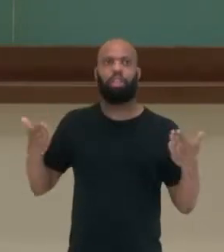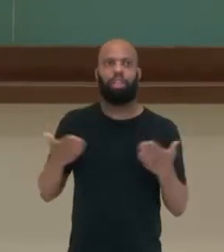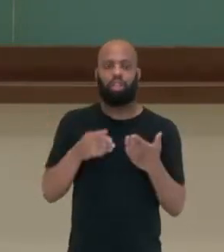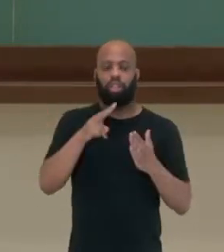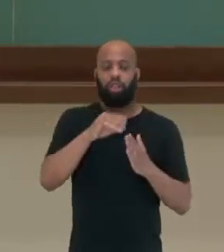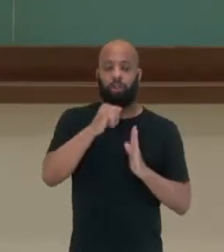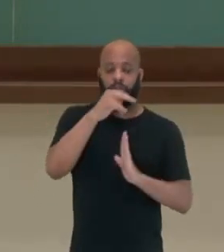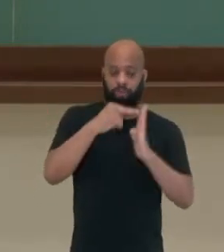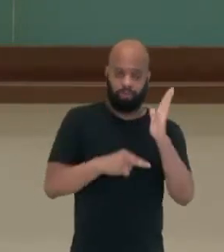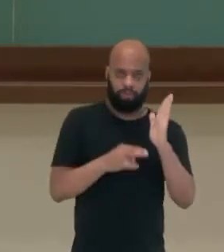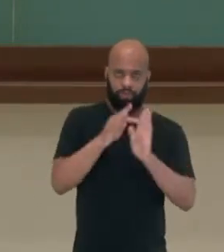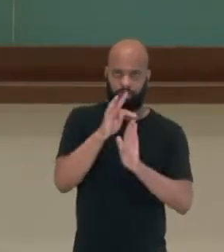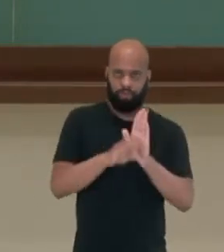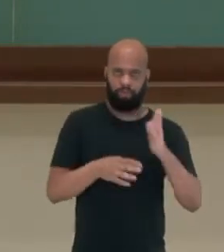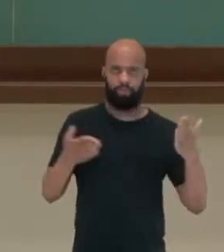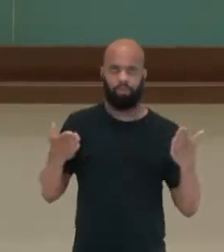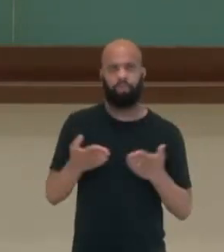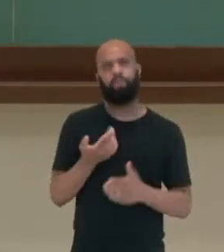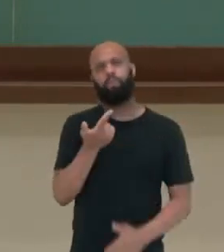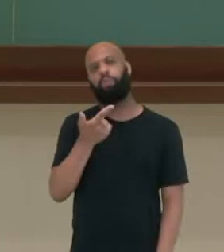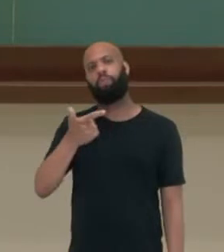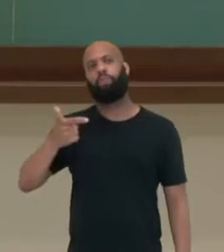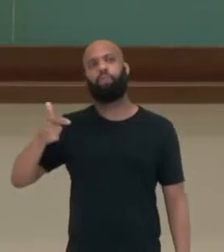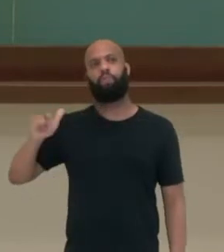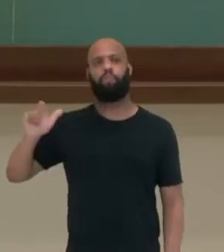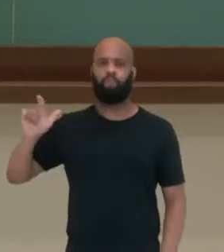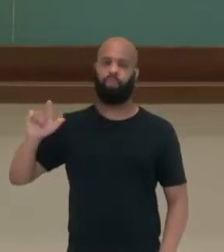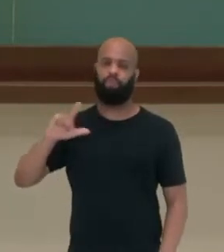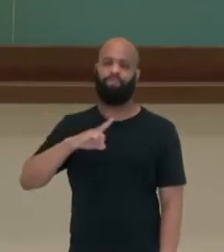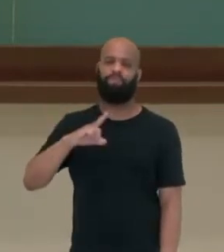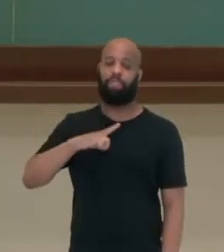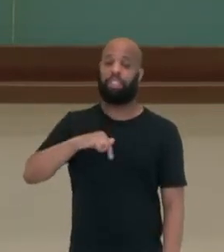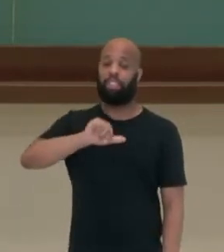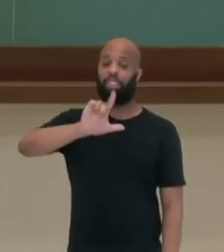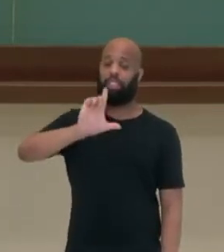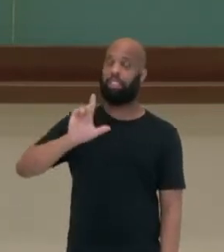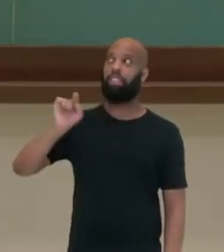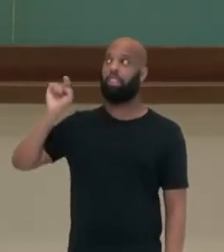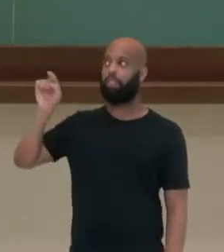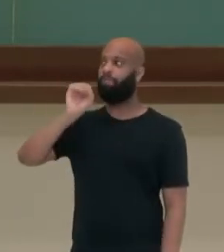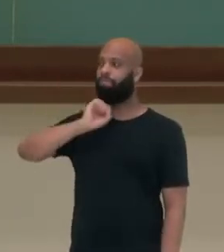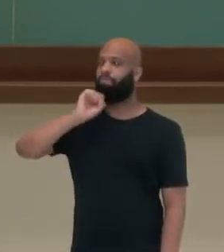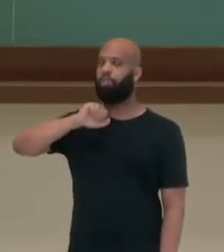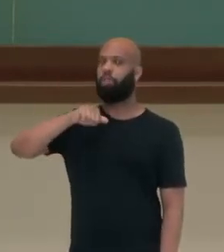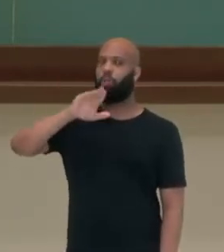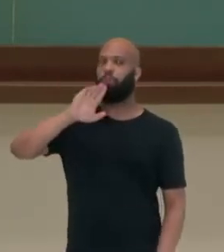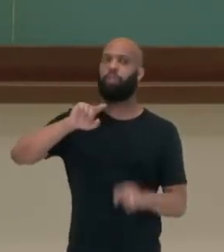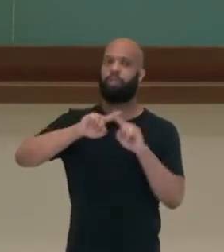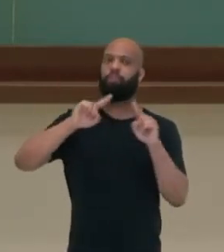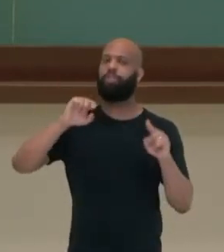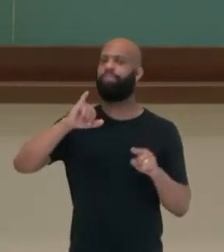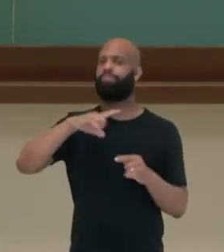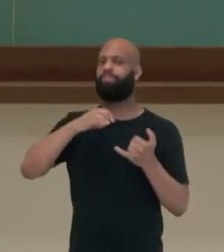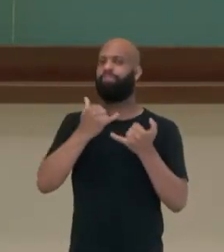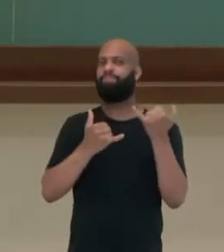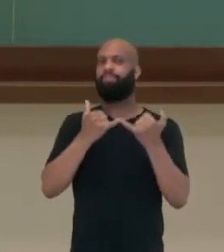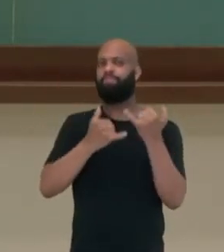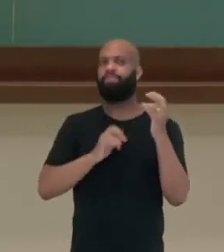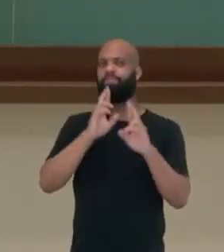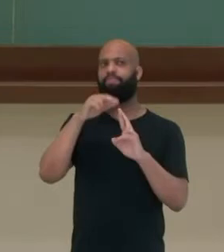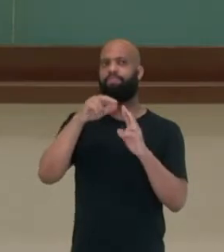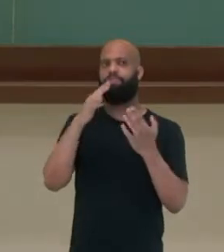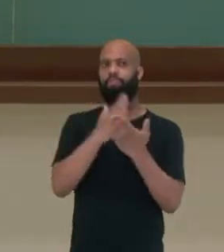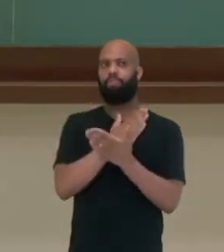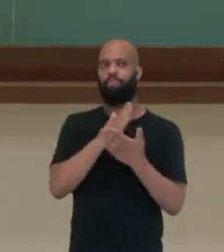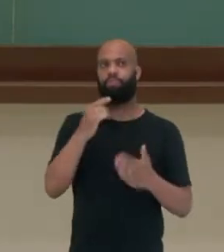um texto um outro texto um pouquinho mais antigo que esse, mas que tem alguma referência. Vamos ver, procurar essa